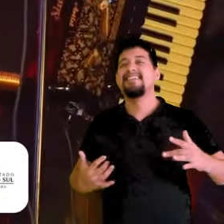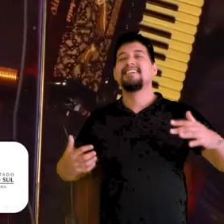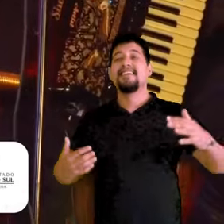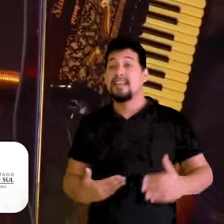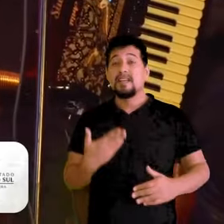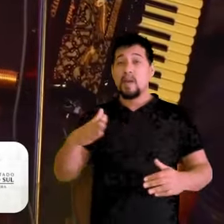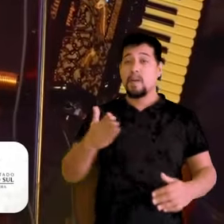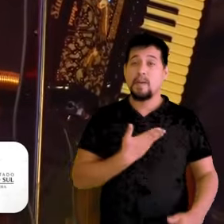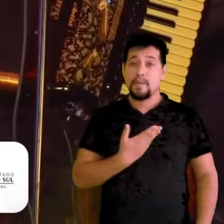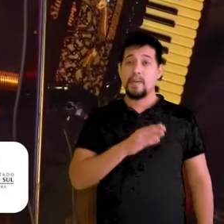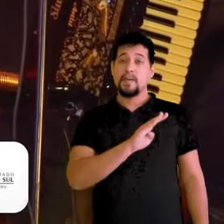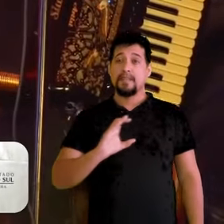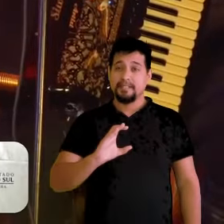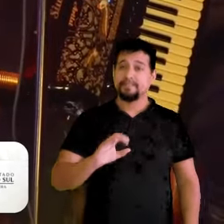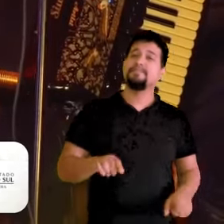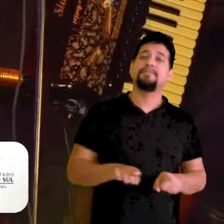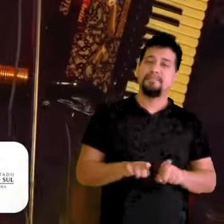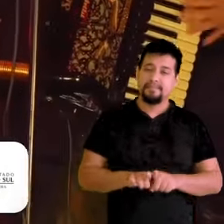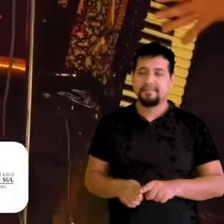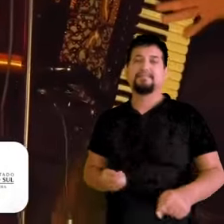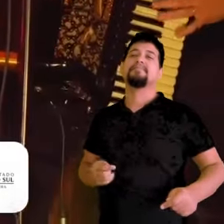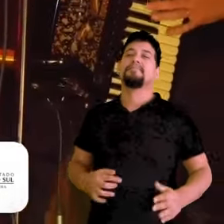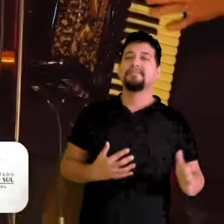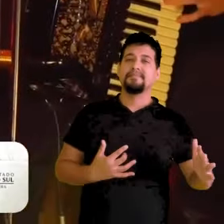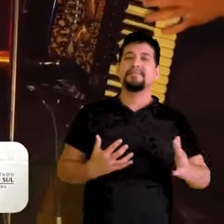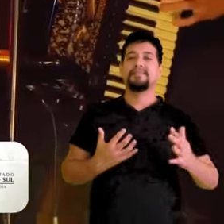Mandar pro Vini lá em Balneário Camboriú.